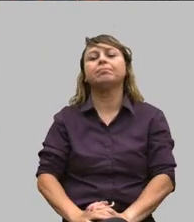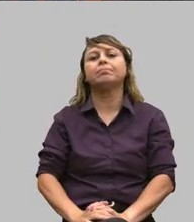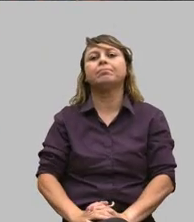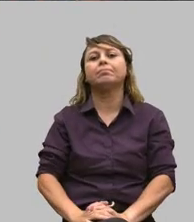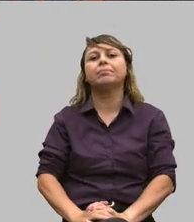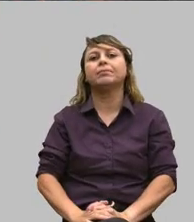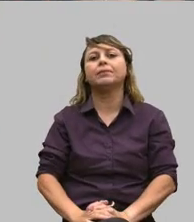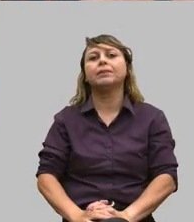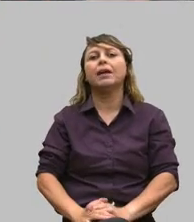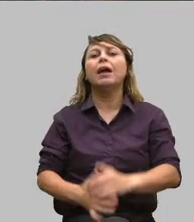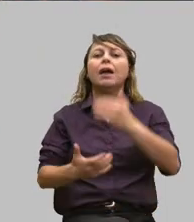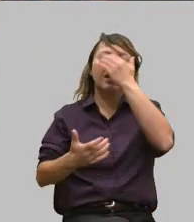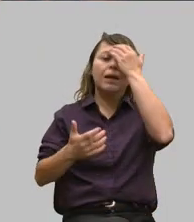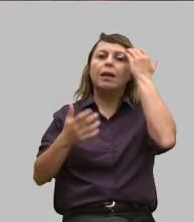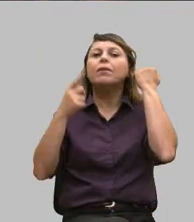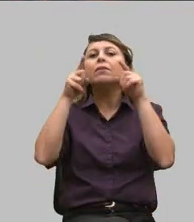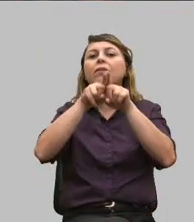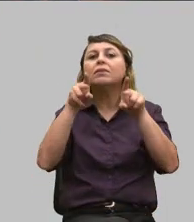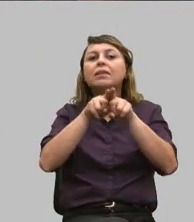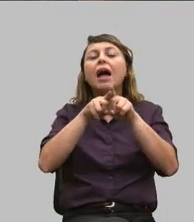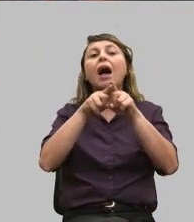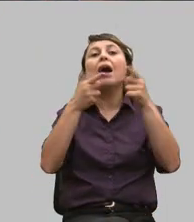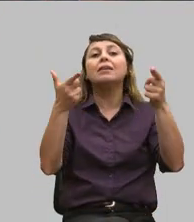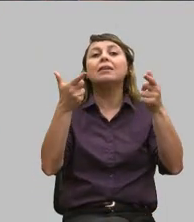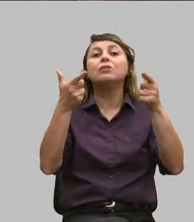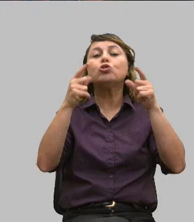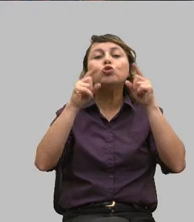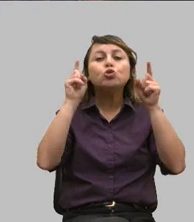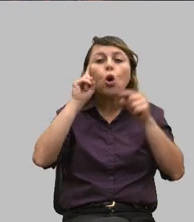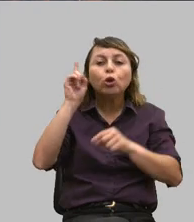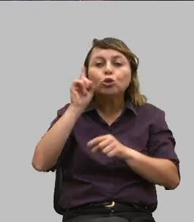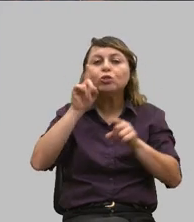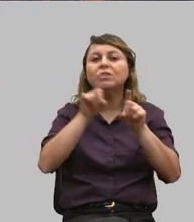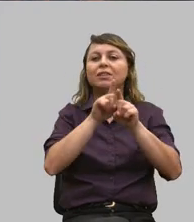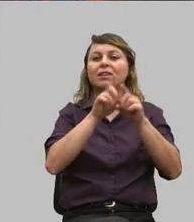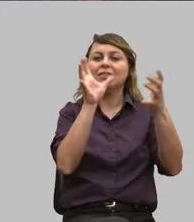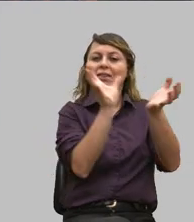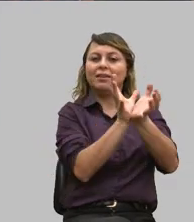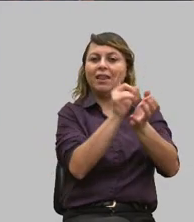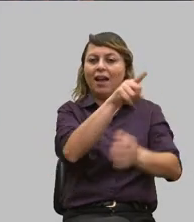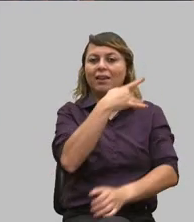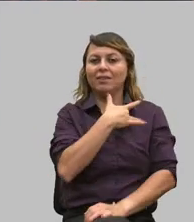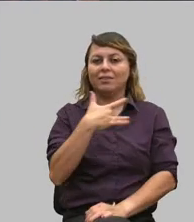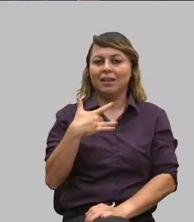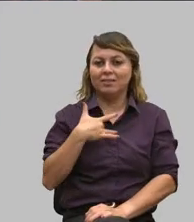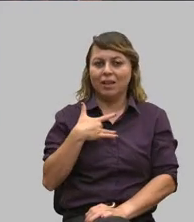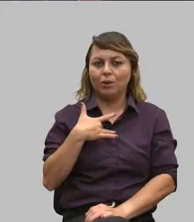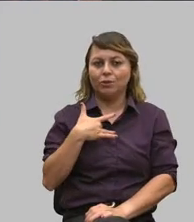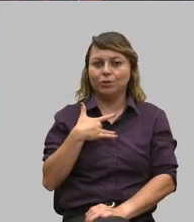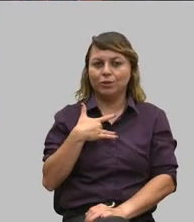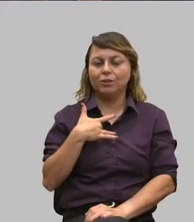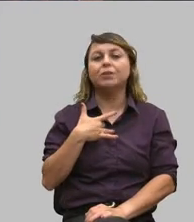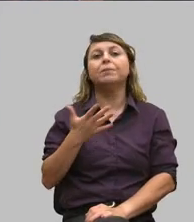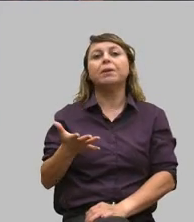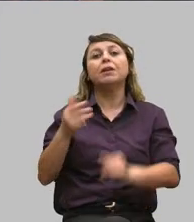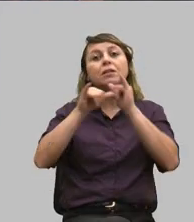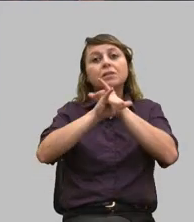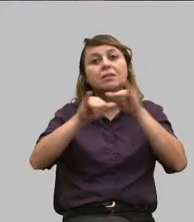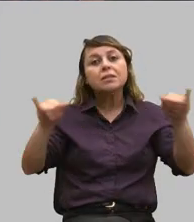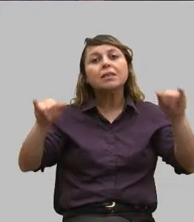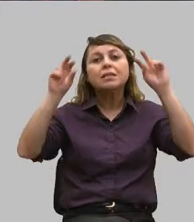que essa equipe maravilhosa da saúde faz todos os dias então de público dizer que esse